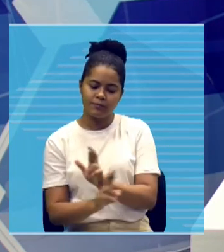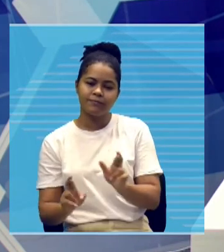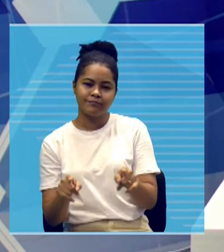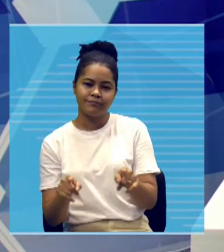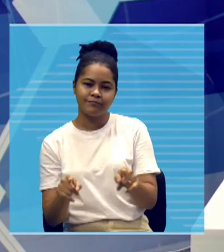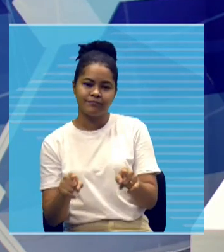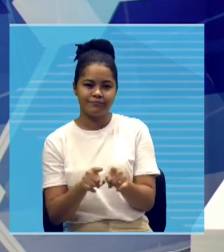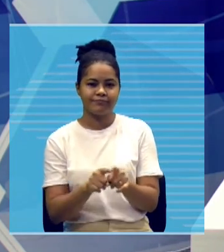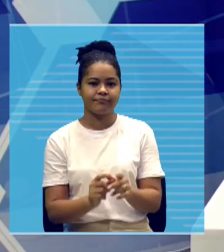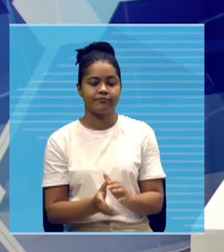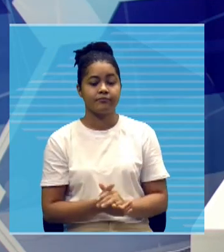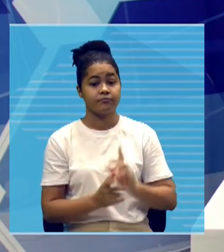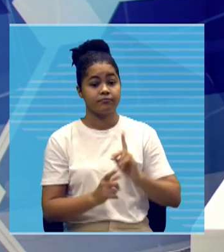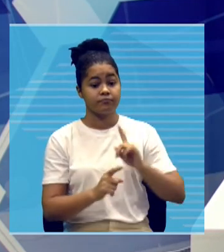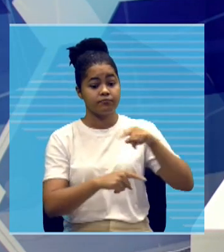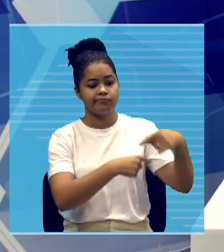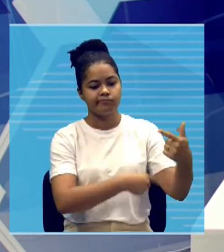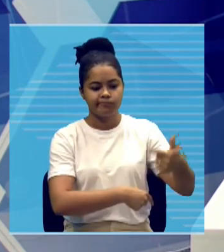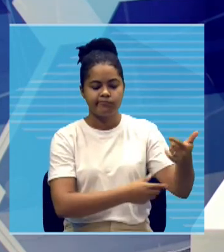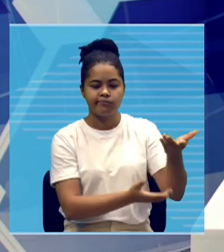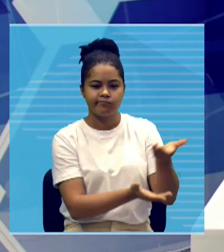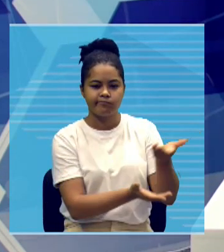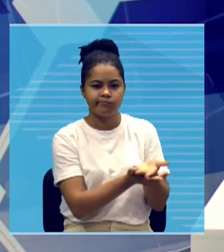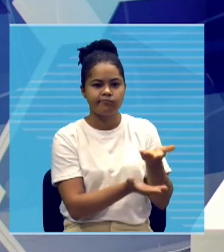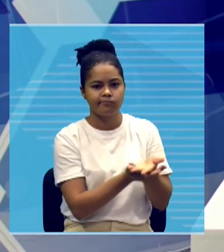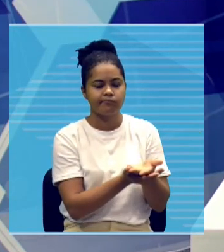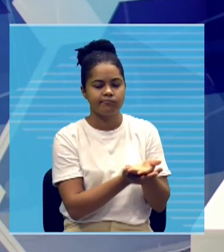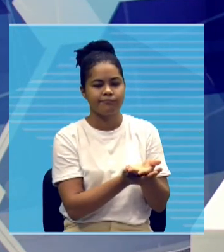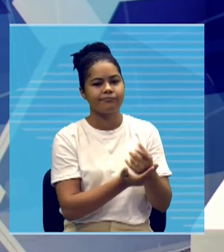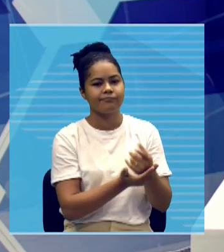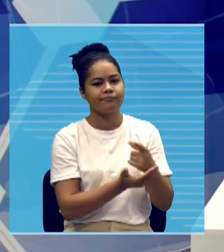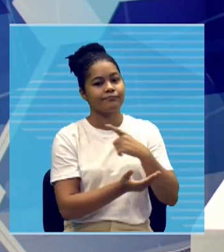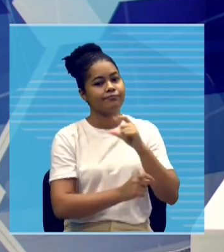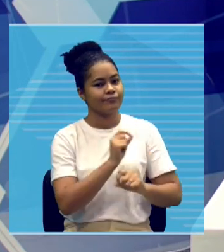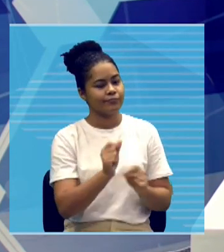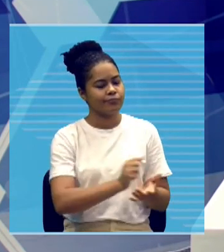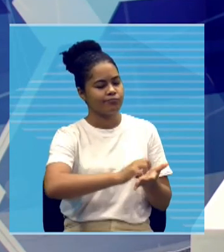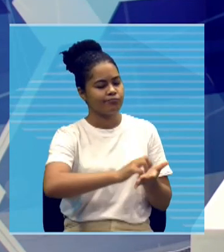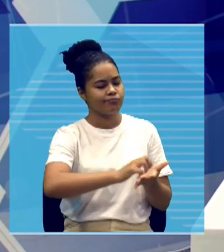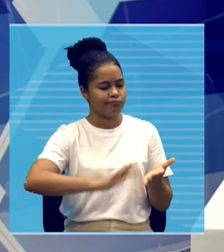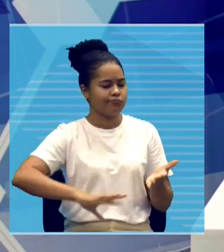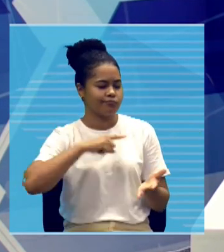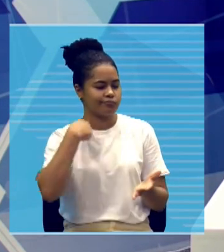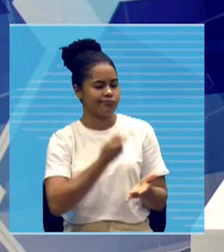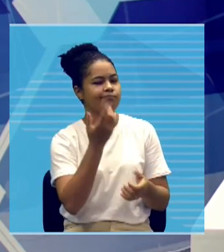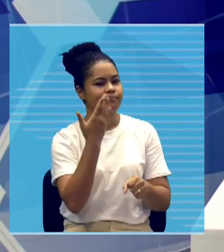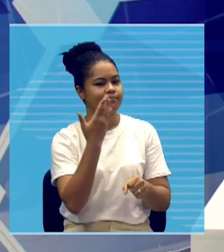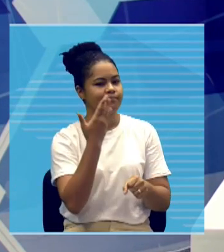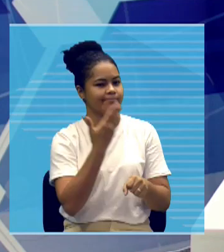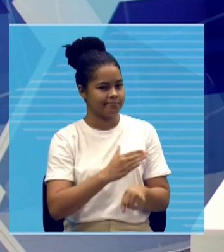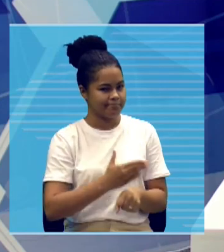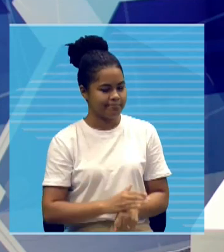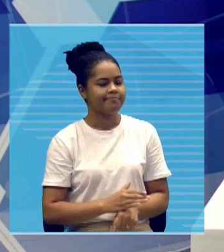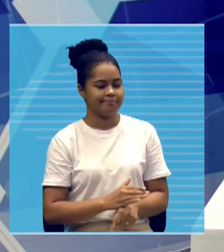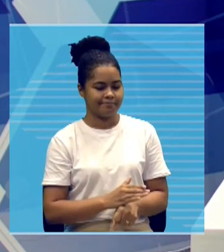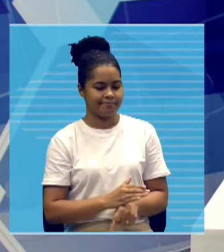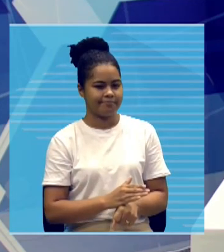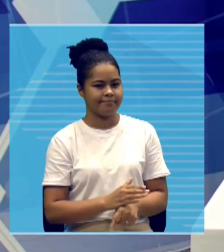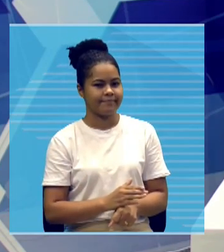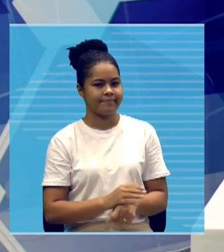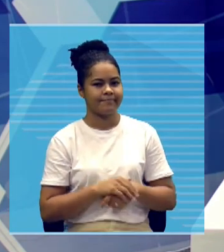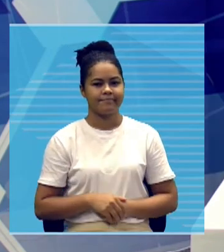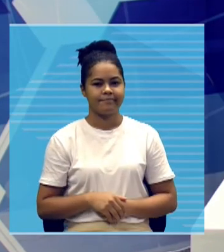óleo tá bom aí quando voltar no nosso pequeno intervalo vamos praticar umas questões Zinha para ver se a gente né é realmente